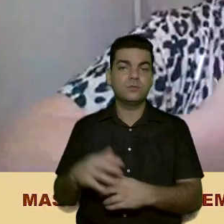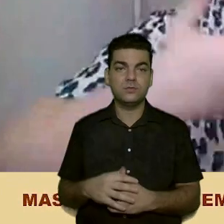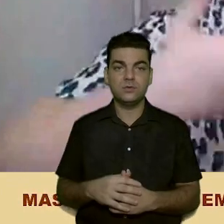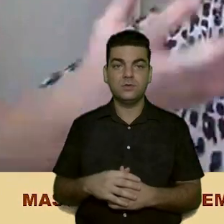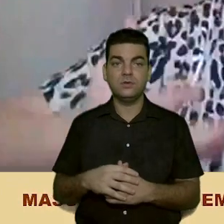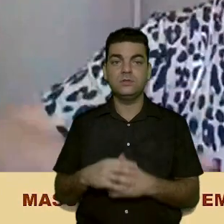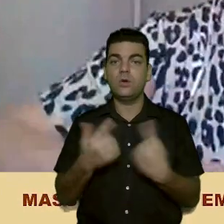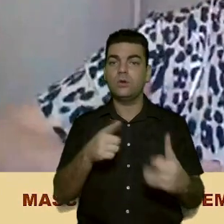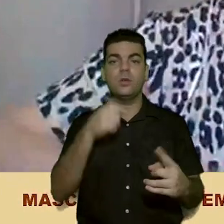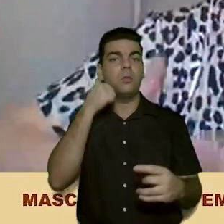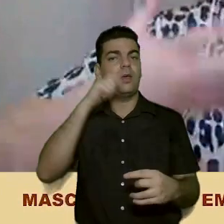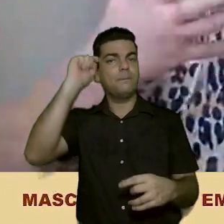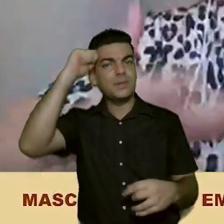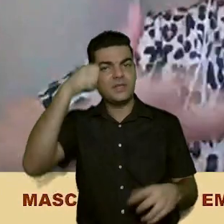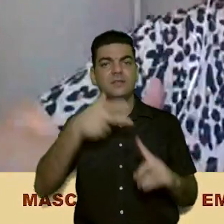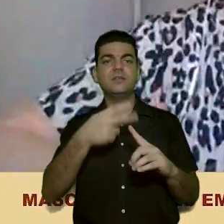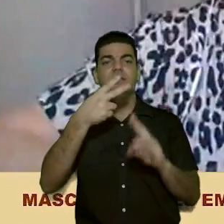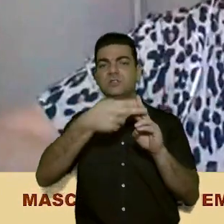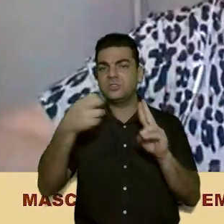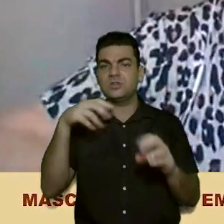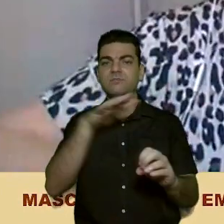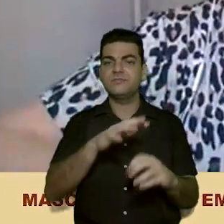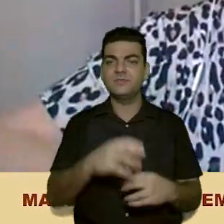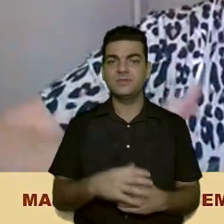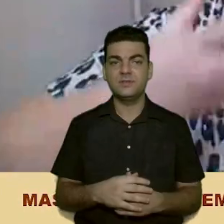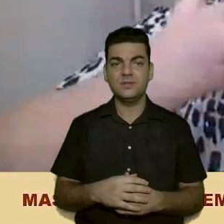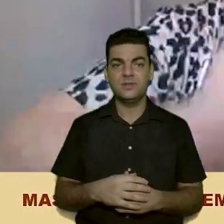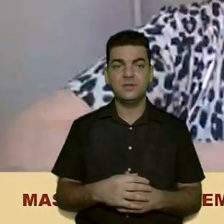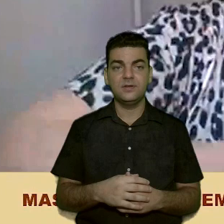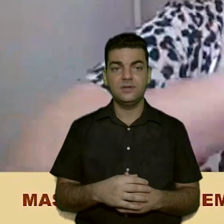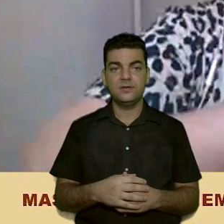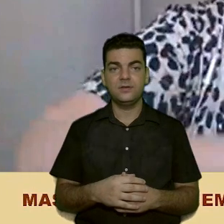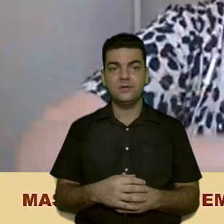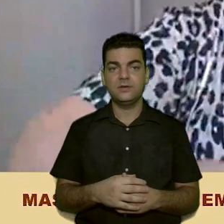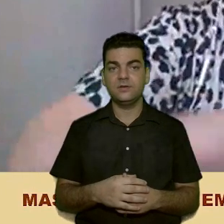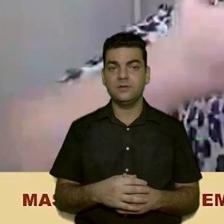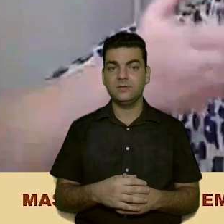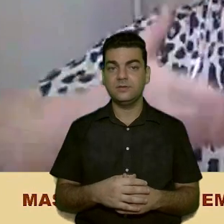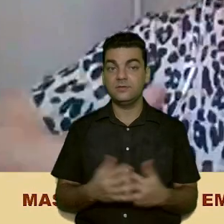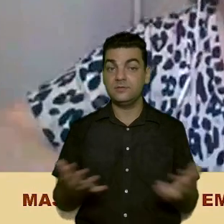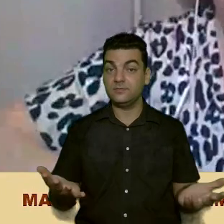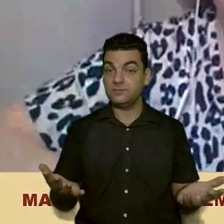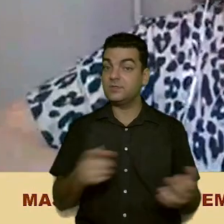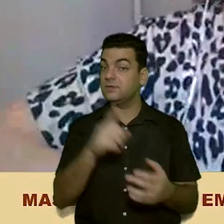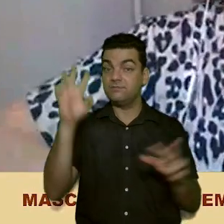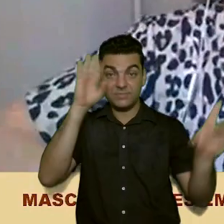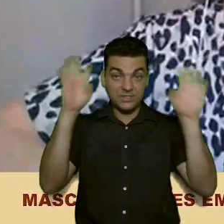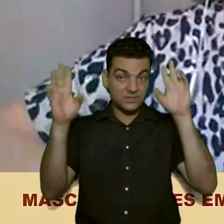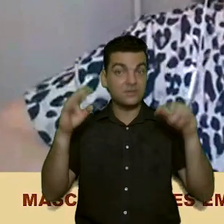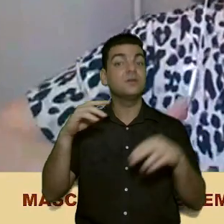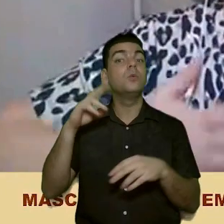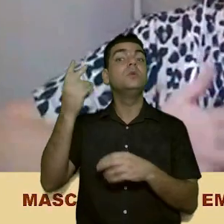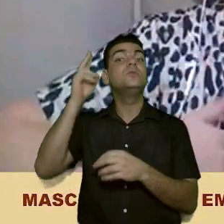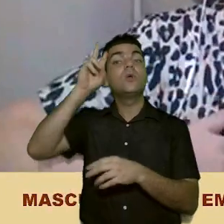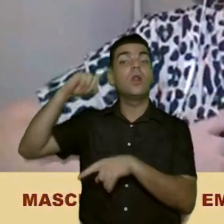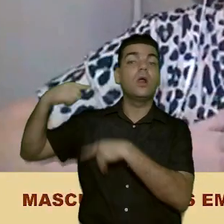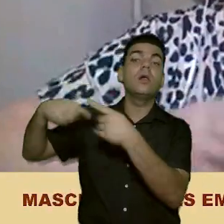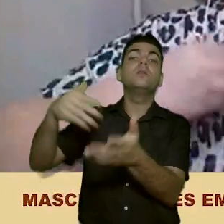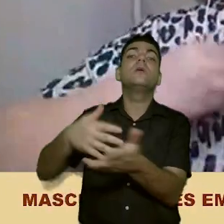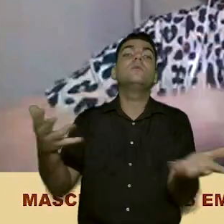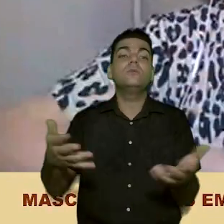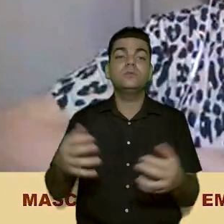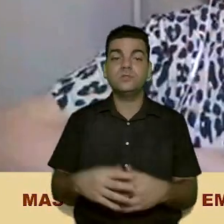país assentado no estupro de mulheres negras e mulheres indígenas, né? Então, assim,